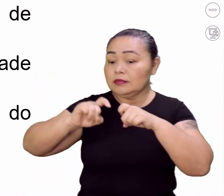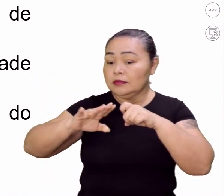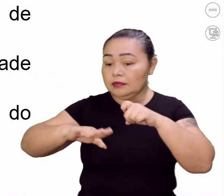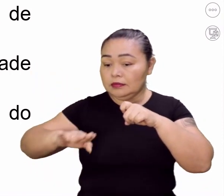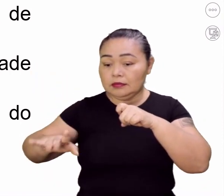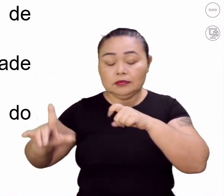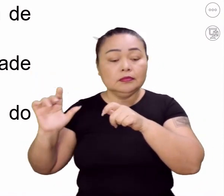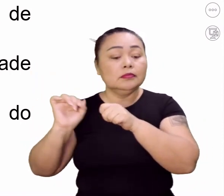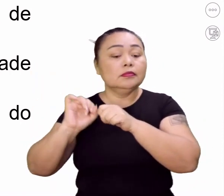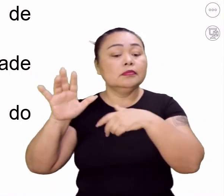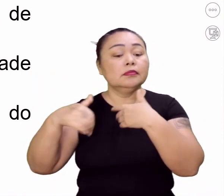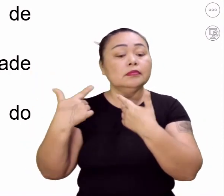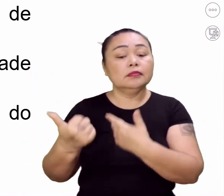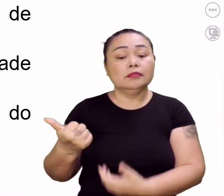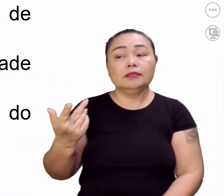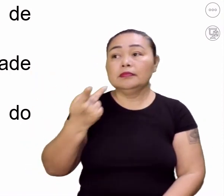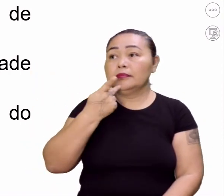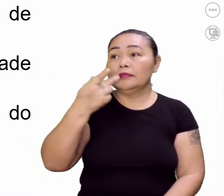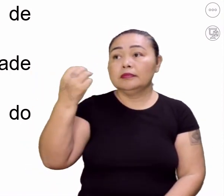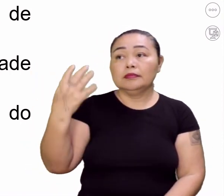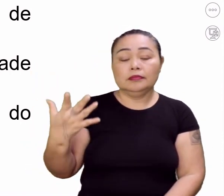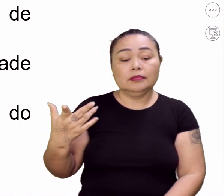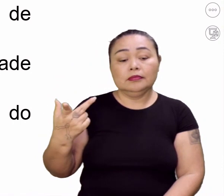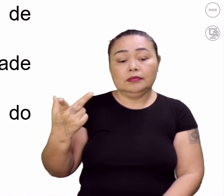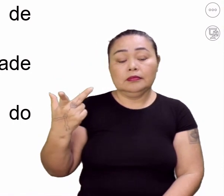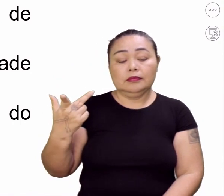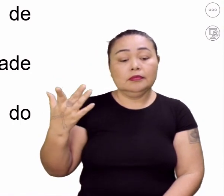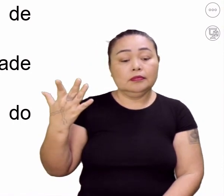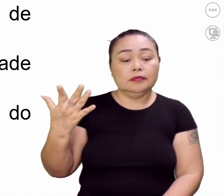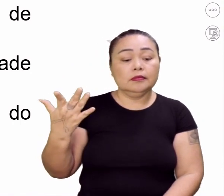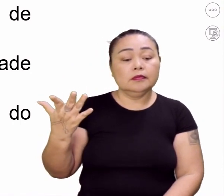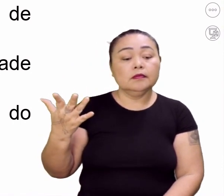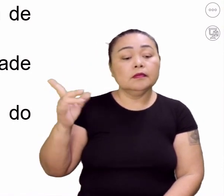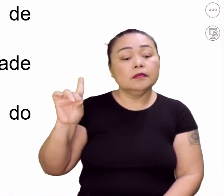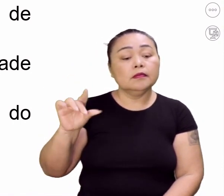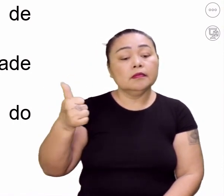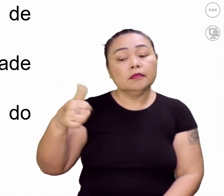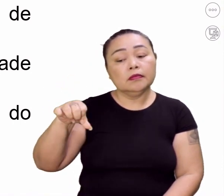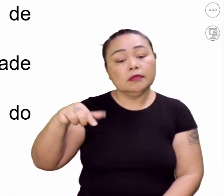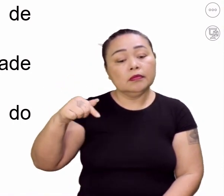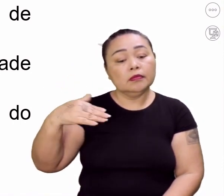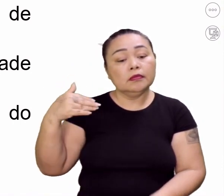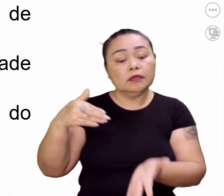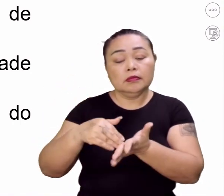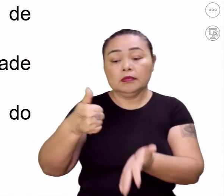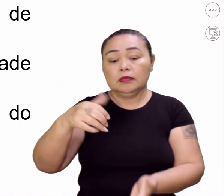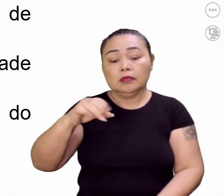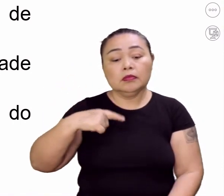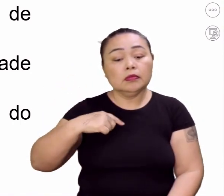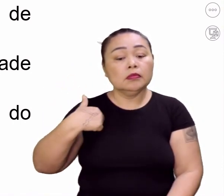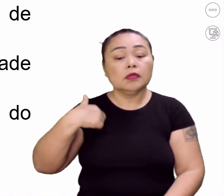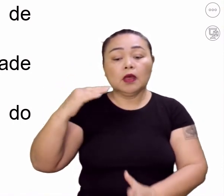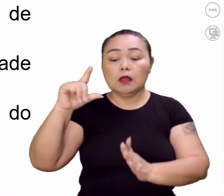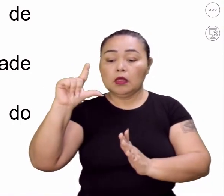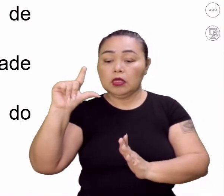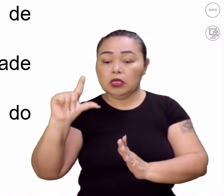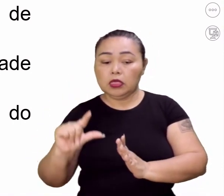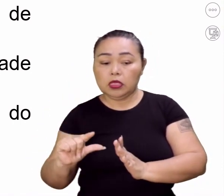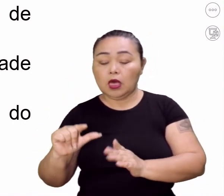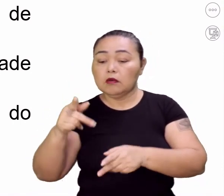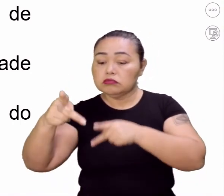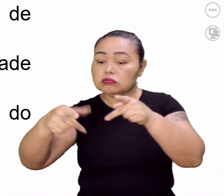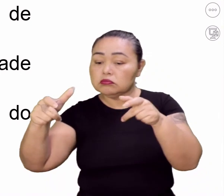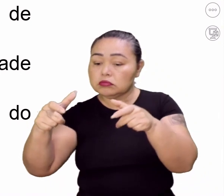fertilidade. Falamos disso por uma Exatamente. D, 1970 e 90, como de decréscimo da